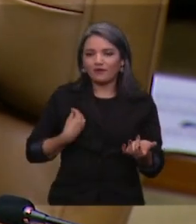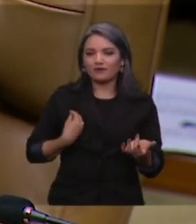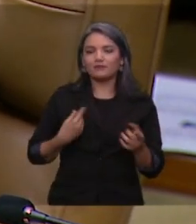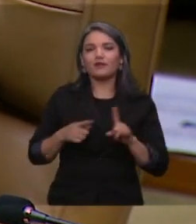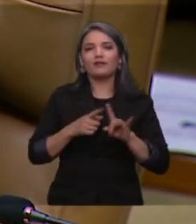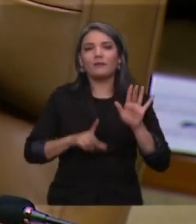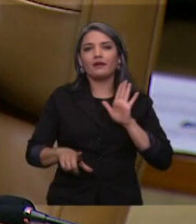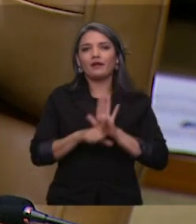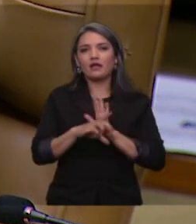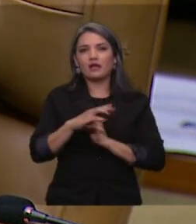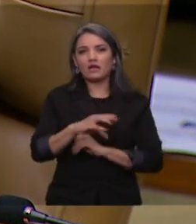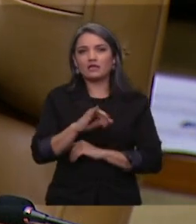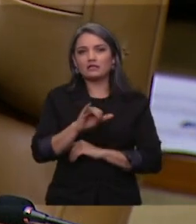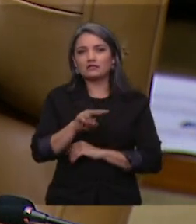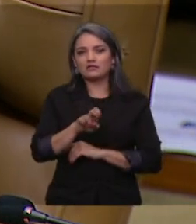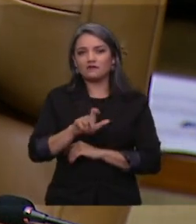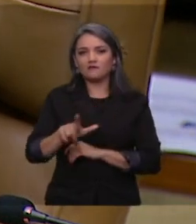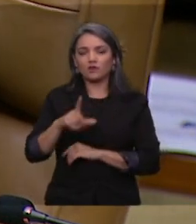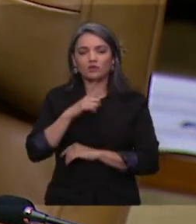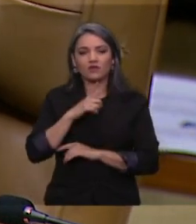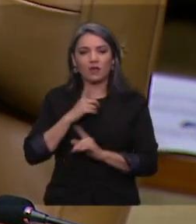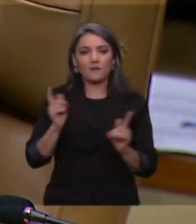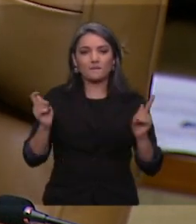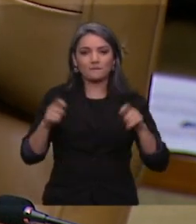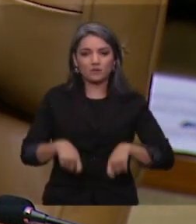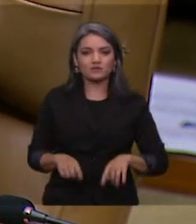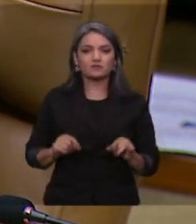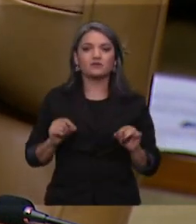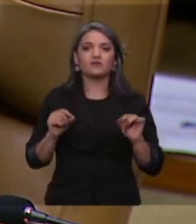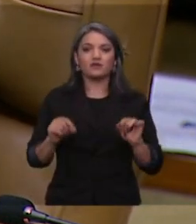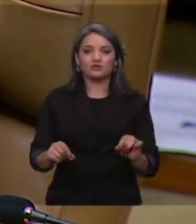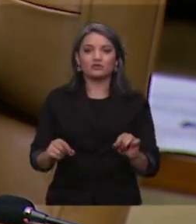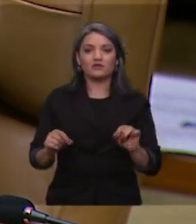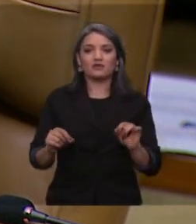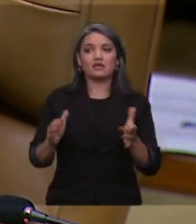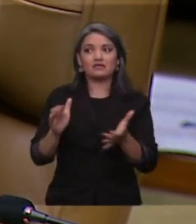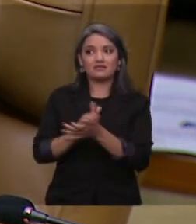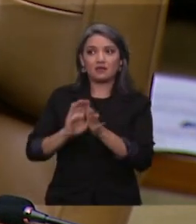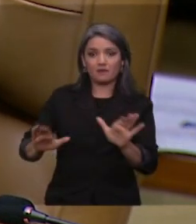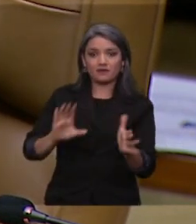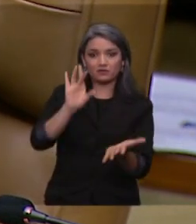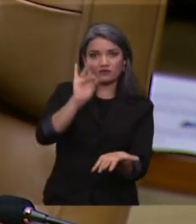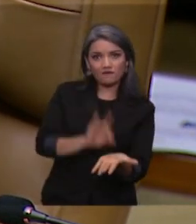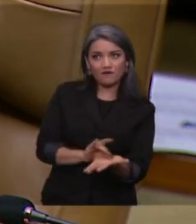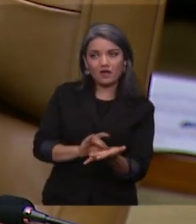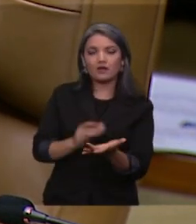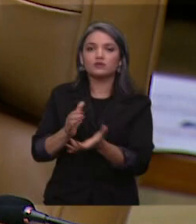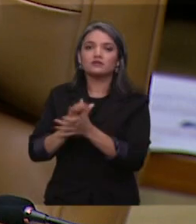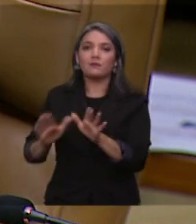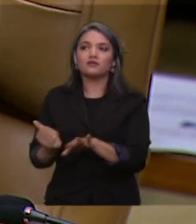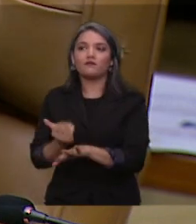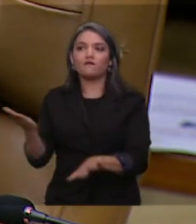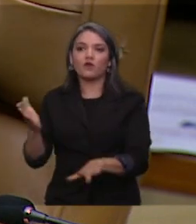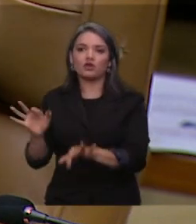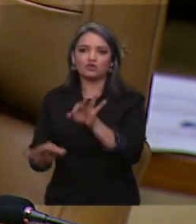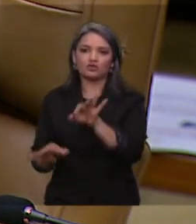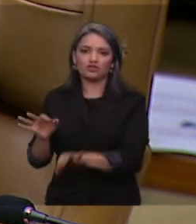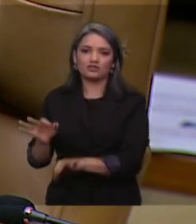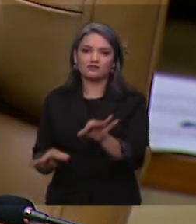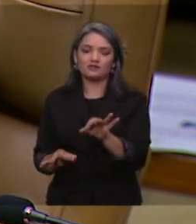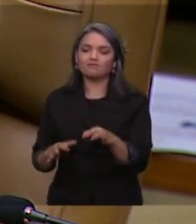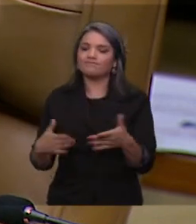civil traz para as hipóteses de separação de fato e de separação extrajudicial, eu não